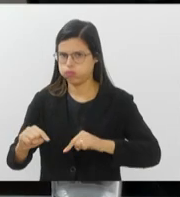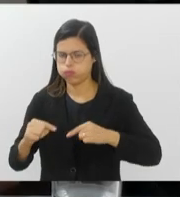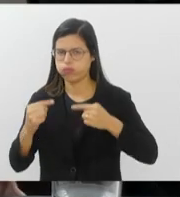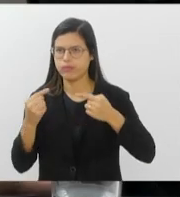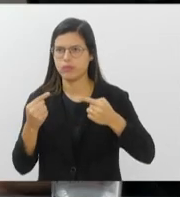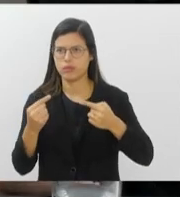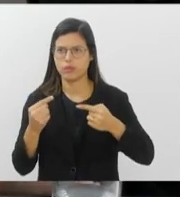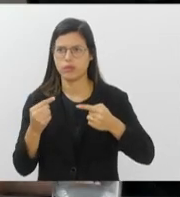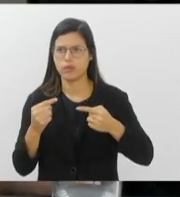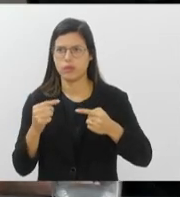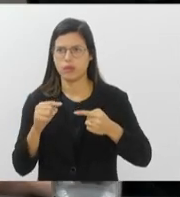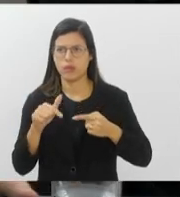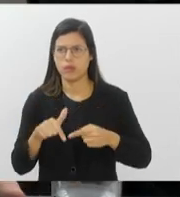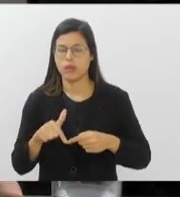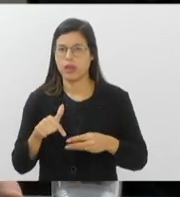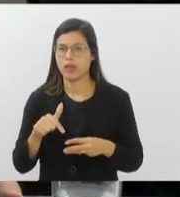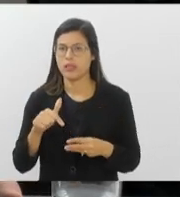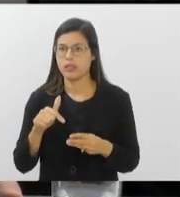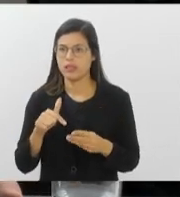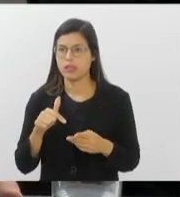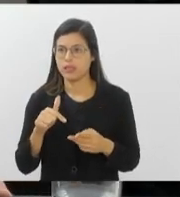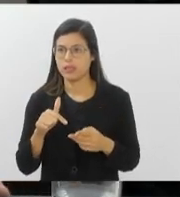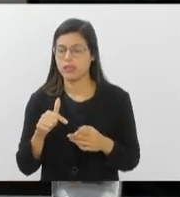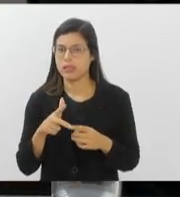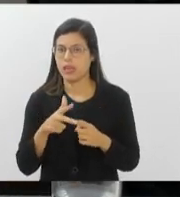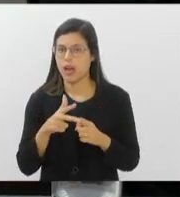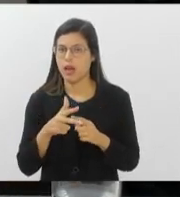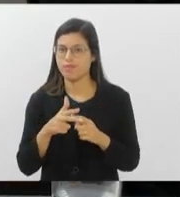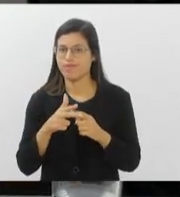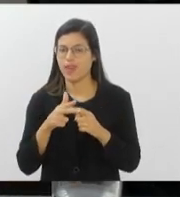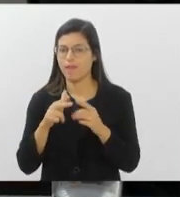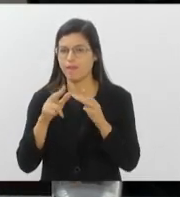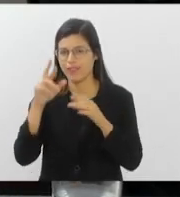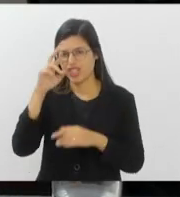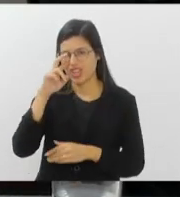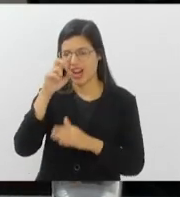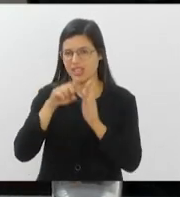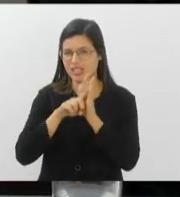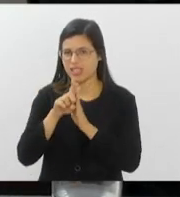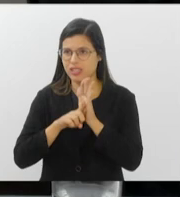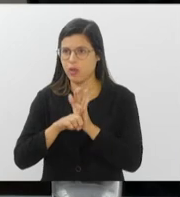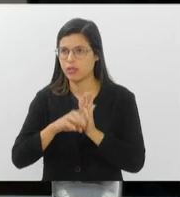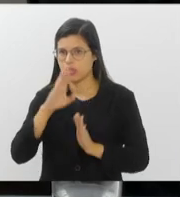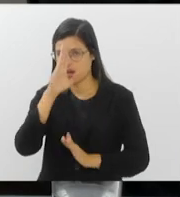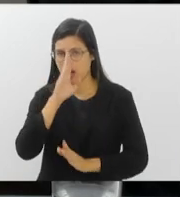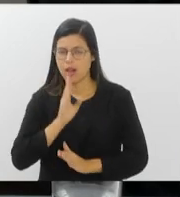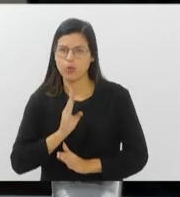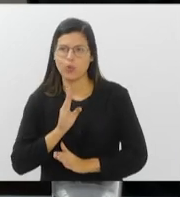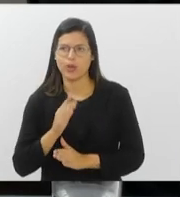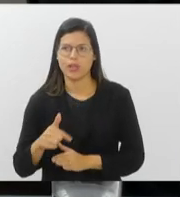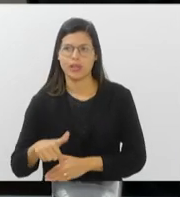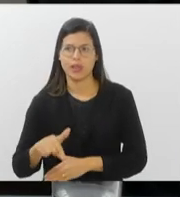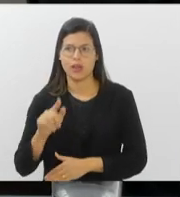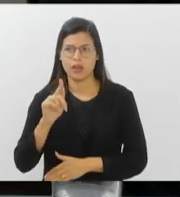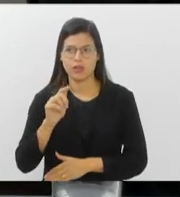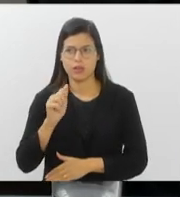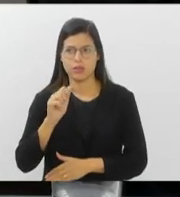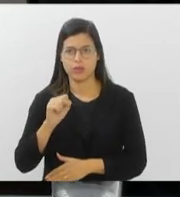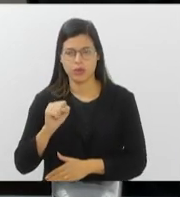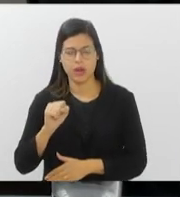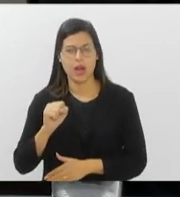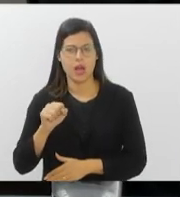essa autovistoria seja gratuita. No gás canalizado, eu aplaudo